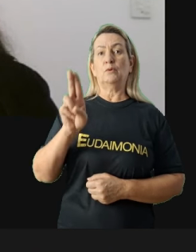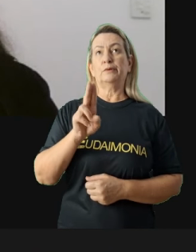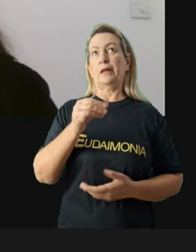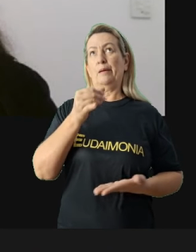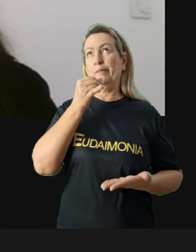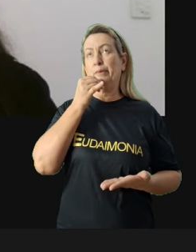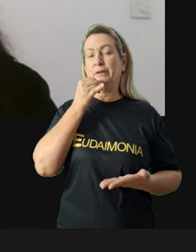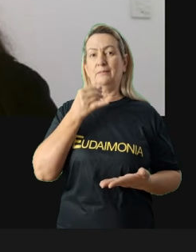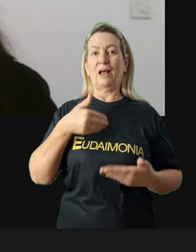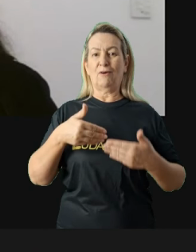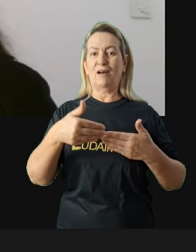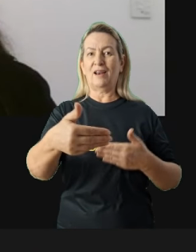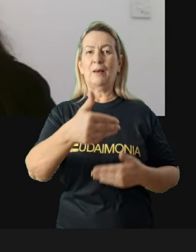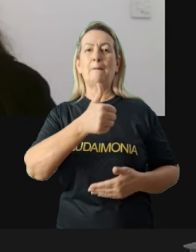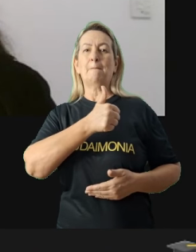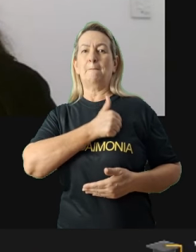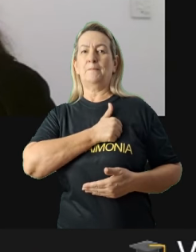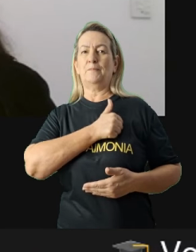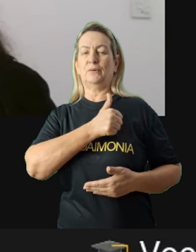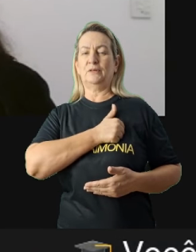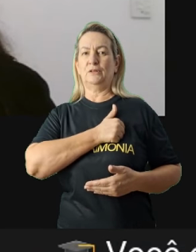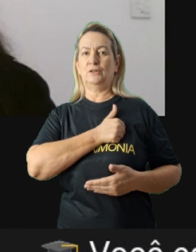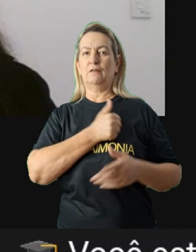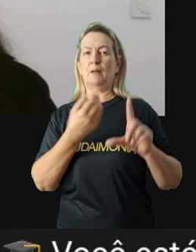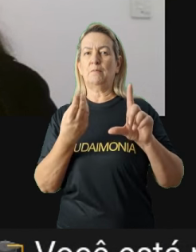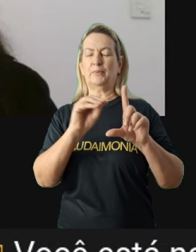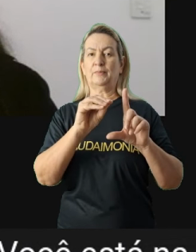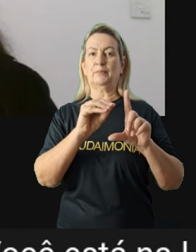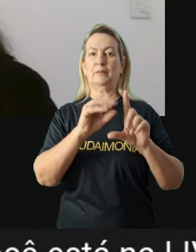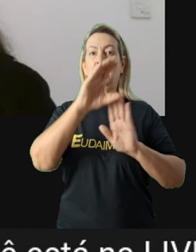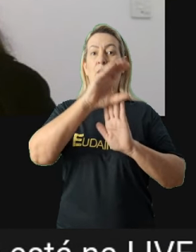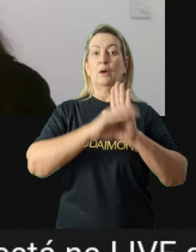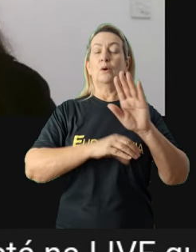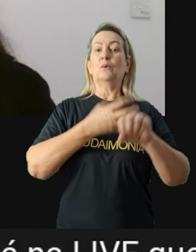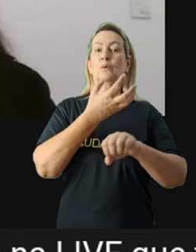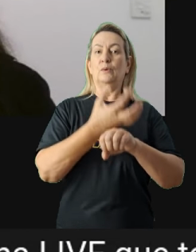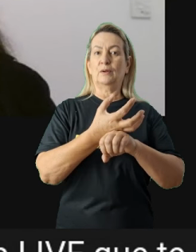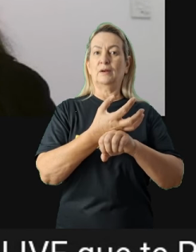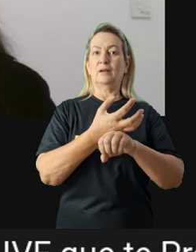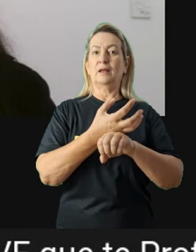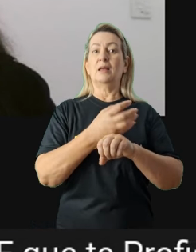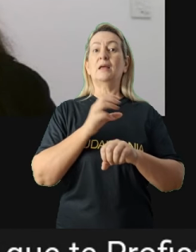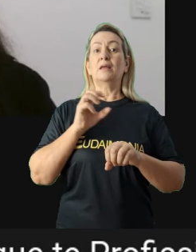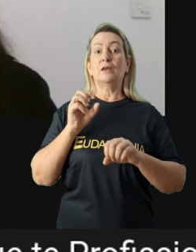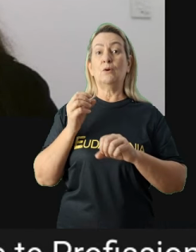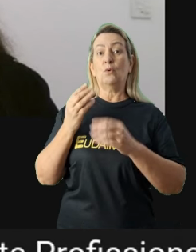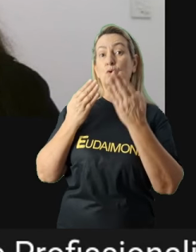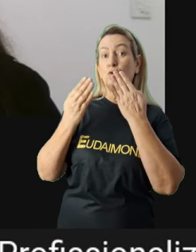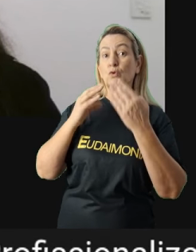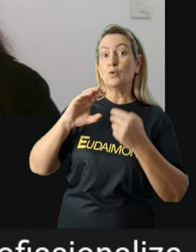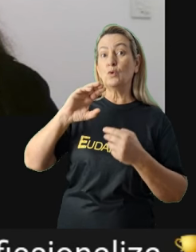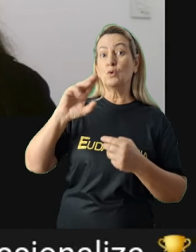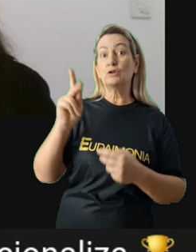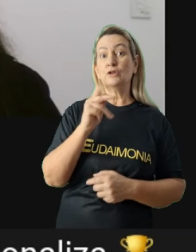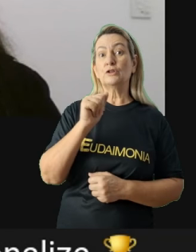junto. A Universidade Positivo vai registrar agora a primeira matriz curricular onde o GPT